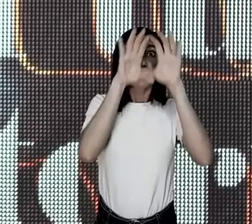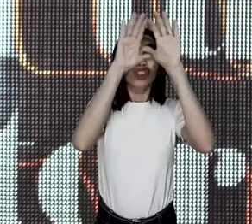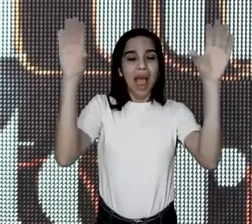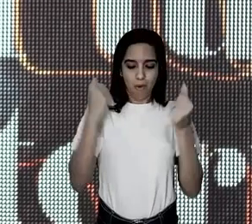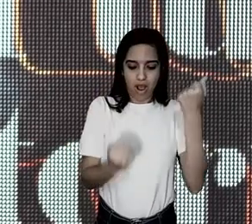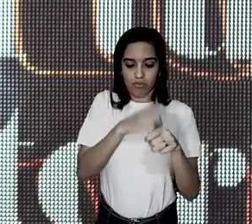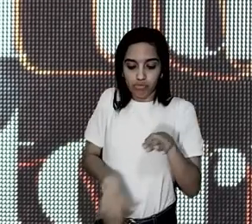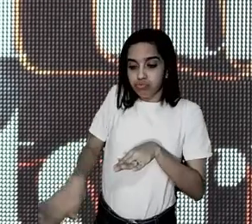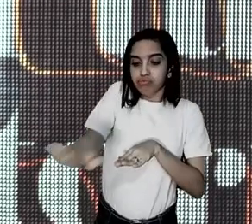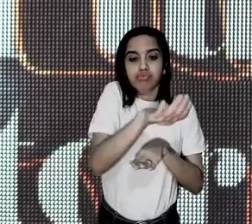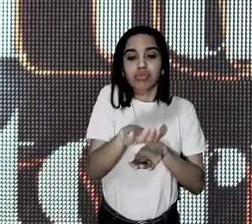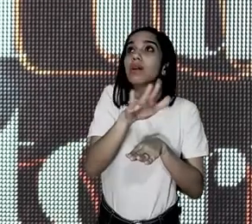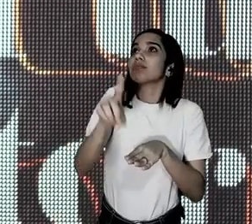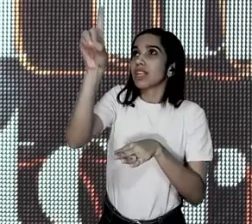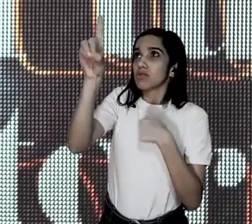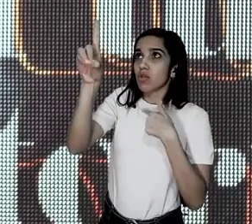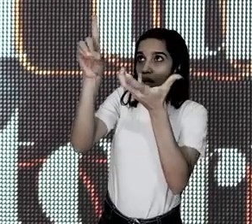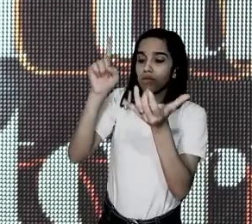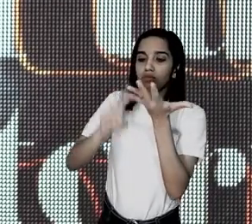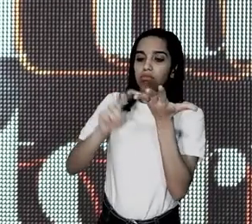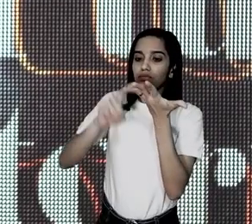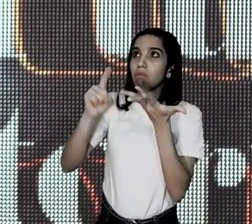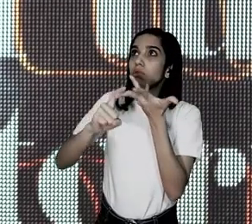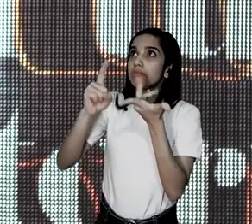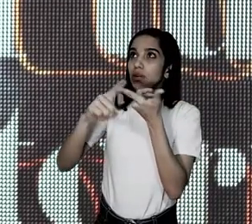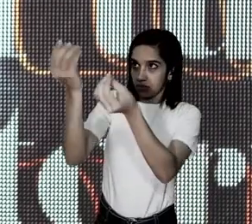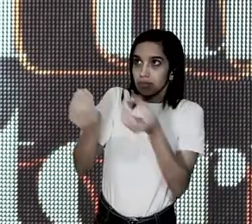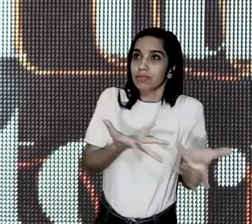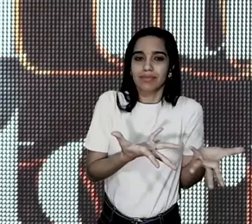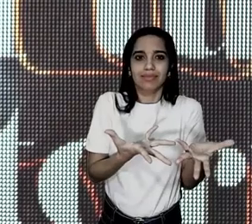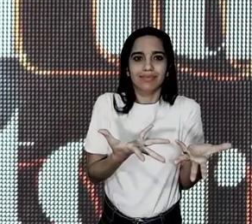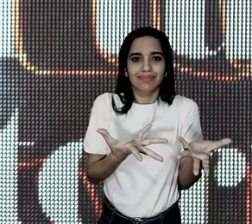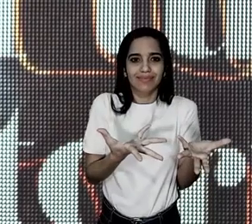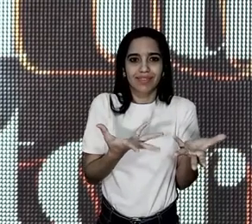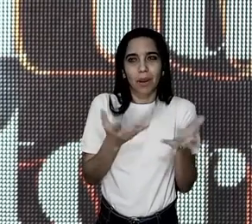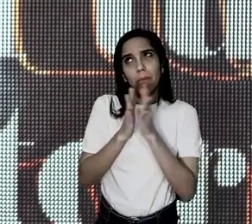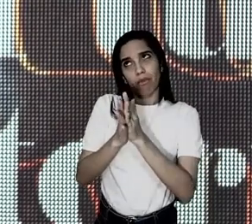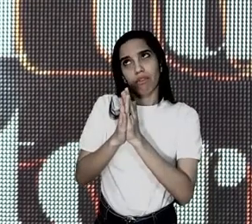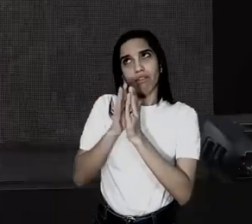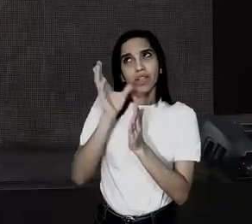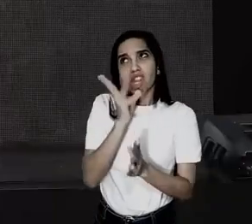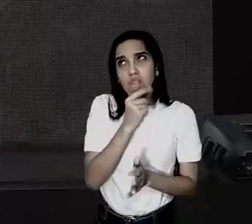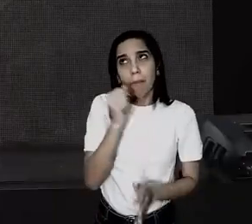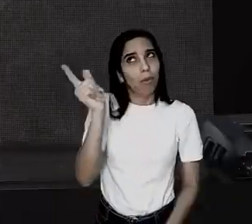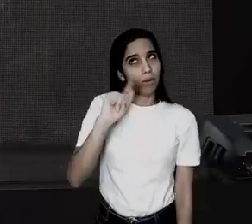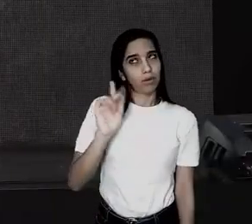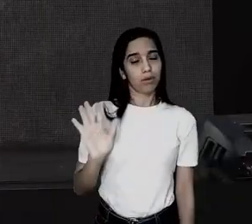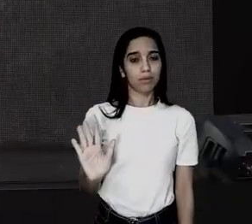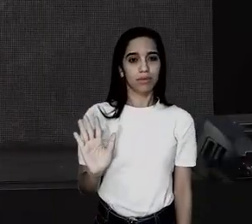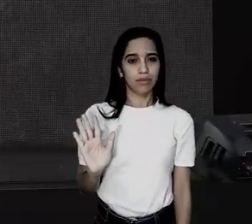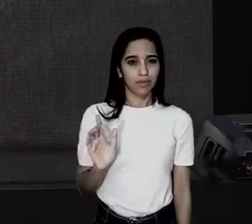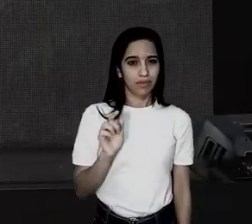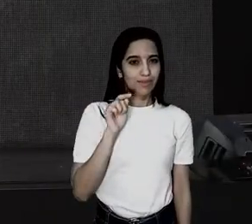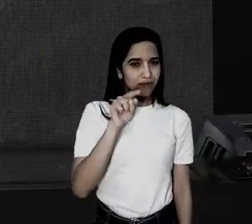que eu preciso na hora que eu quero, e por favor, faz o favor de não demorar. Será